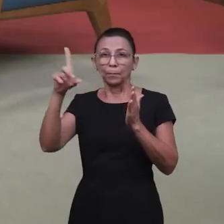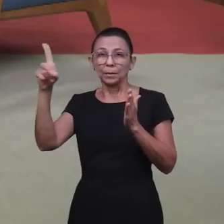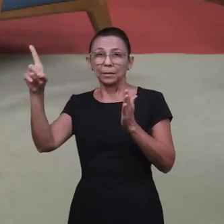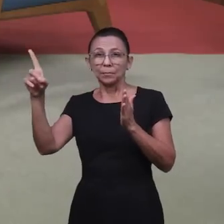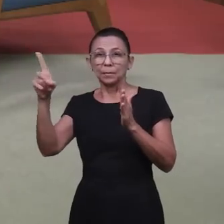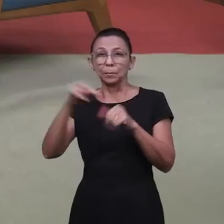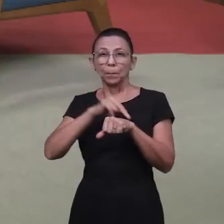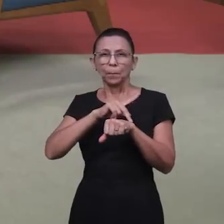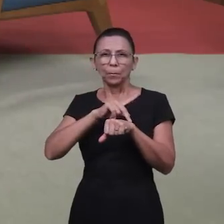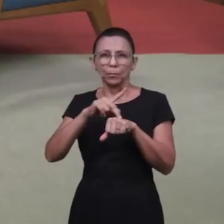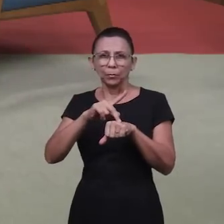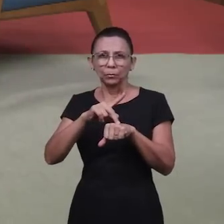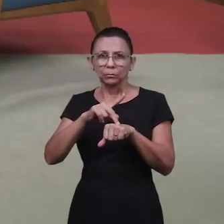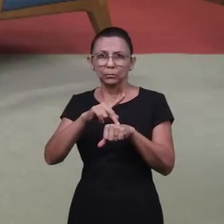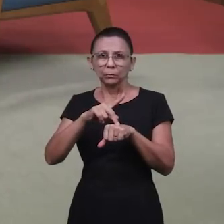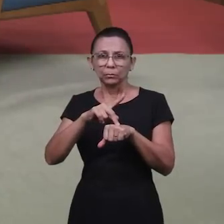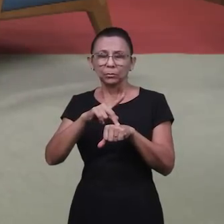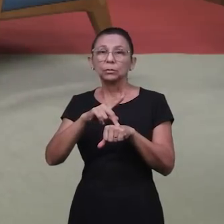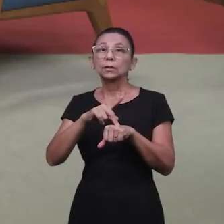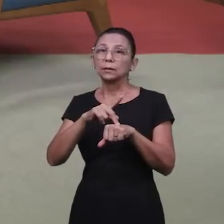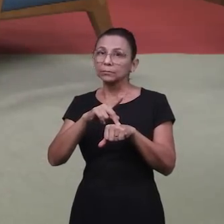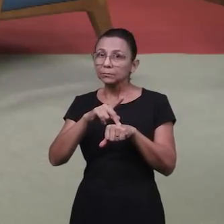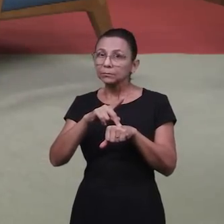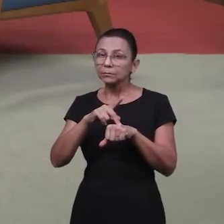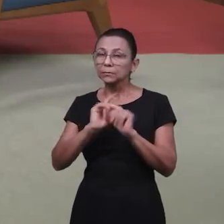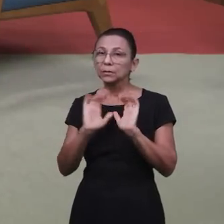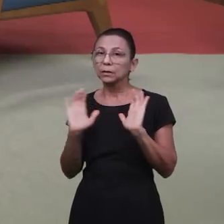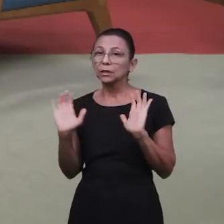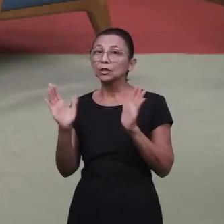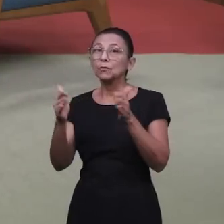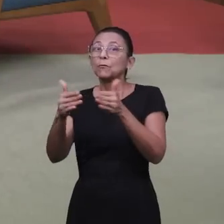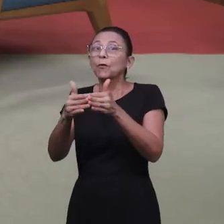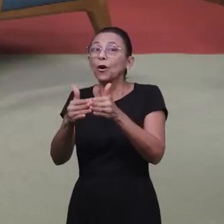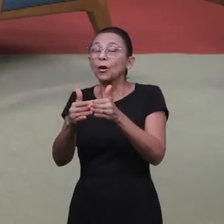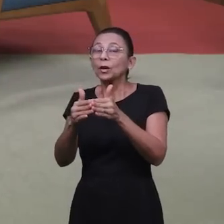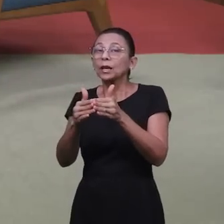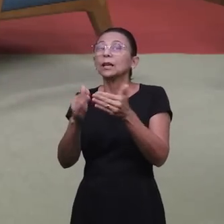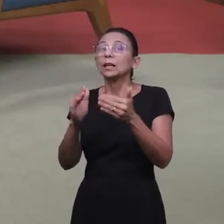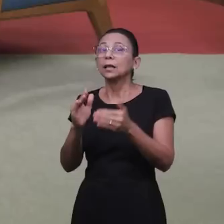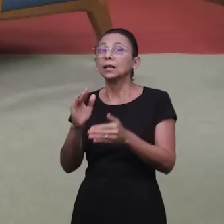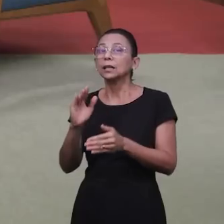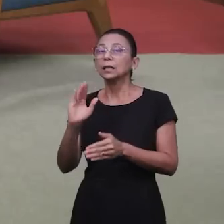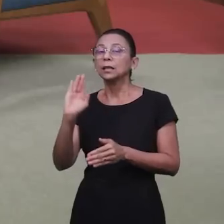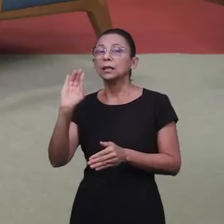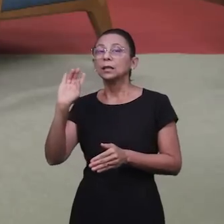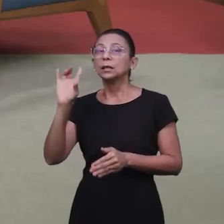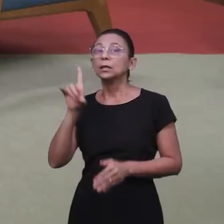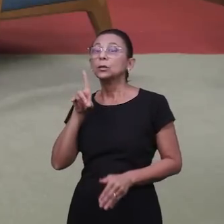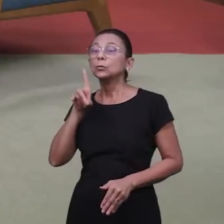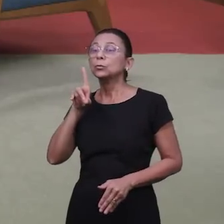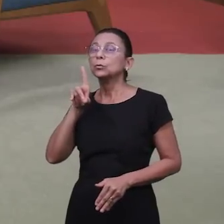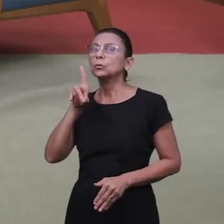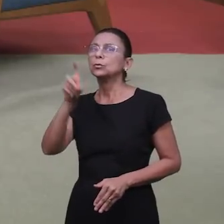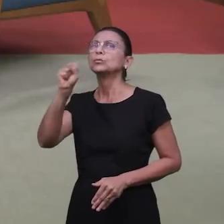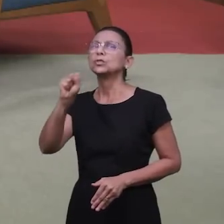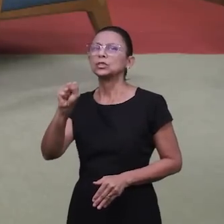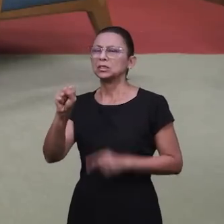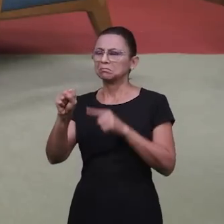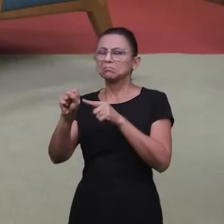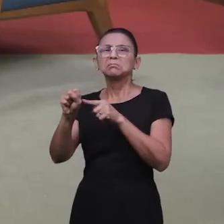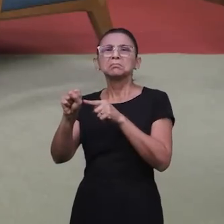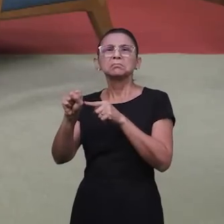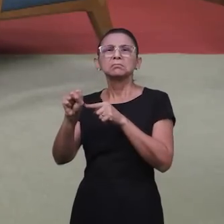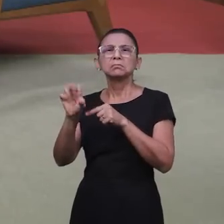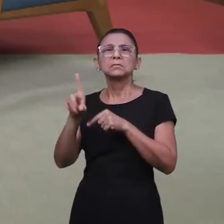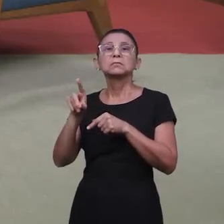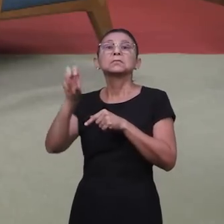do Senhor, ele está focado naquele dia. Quer dizer, Jesus. a mensagem da igreja hoje é Maranata, o Senhor Jesus Amém.